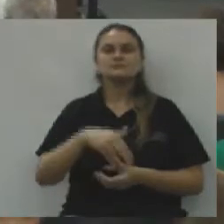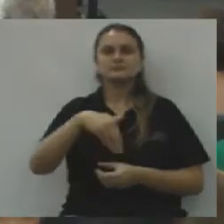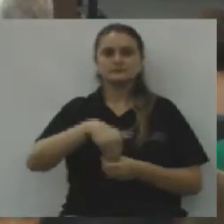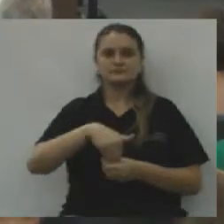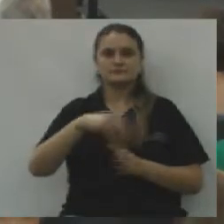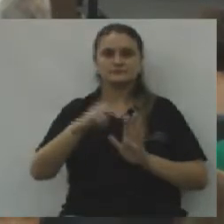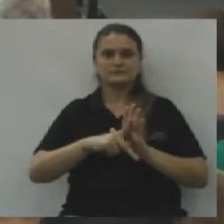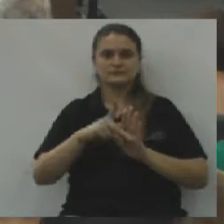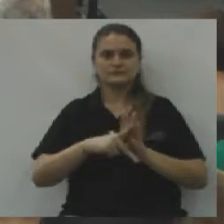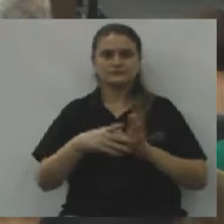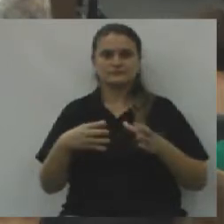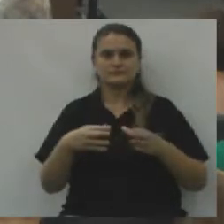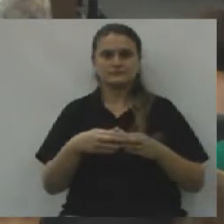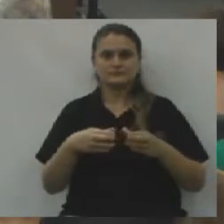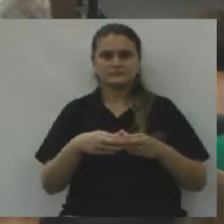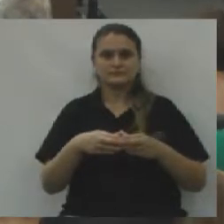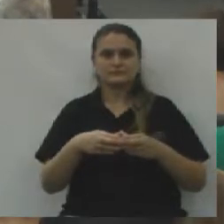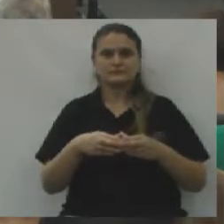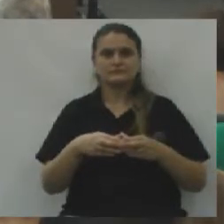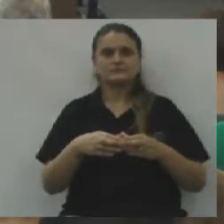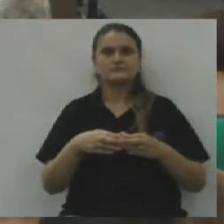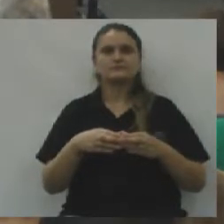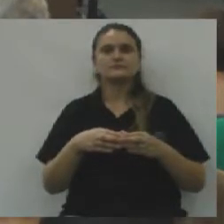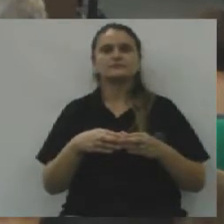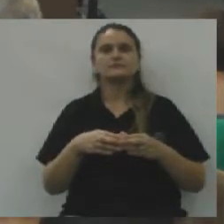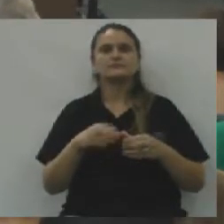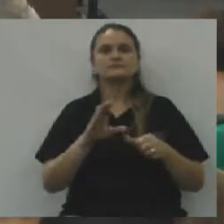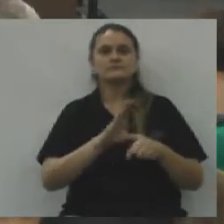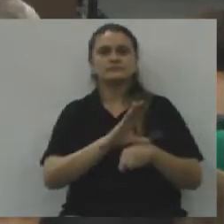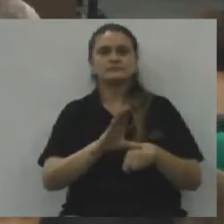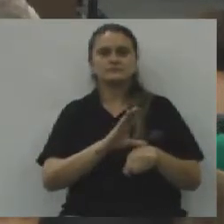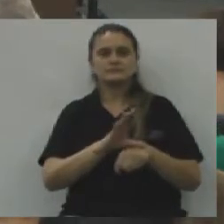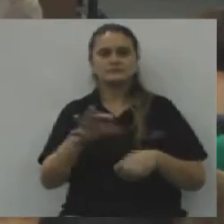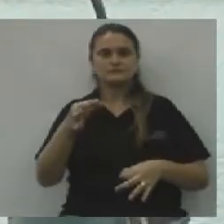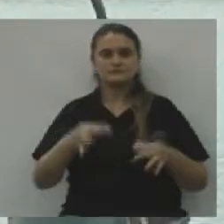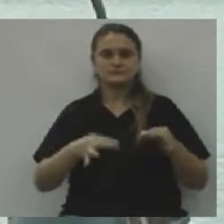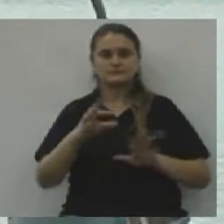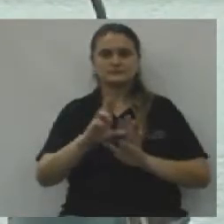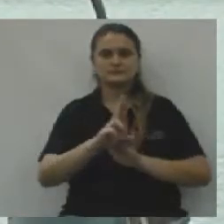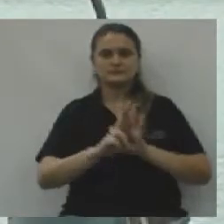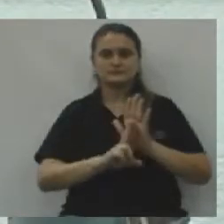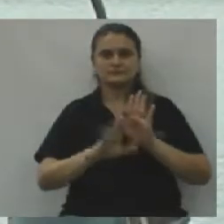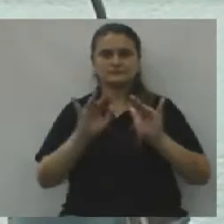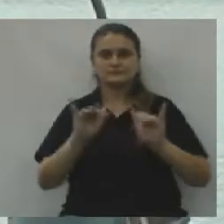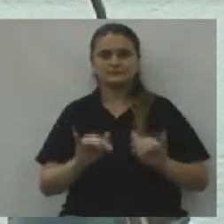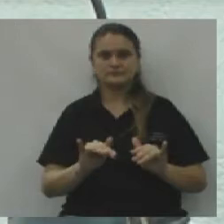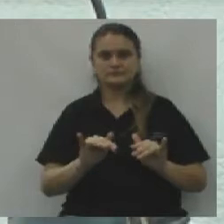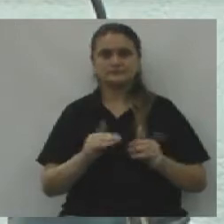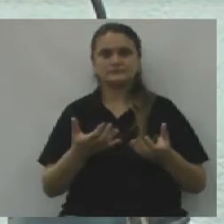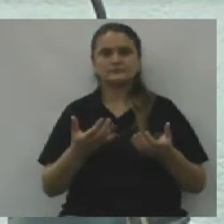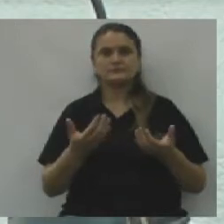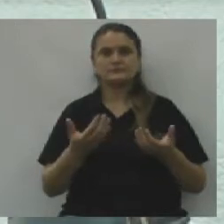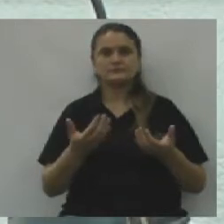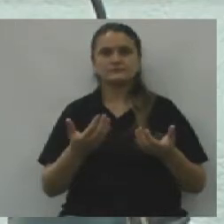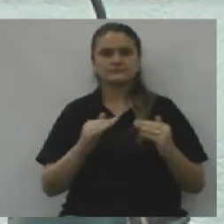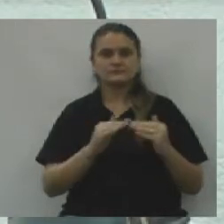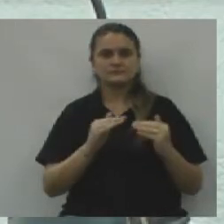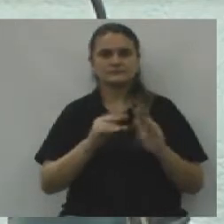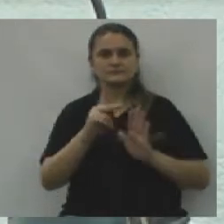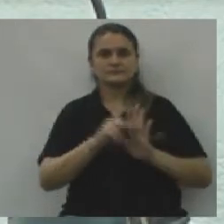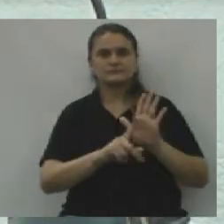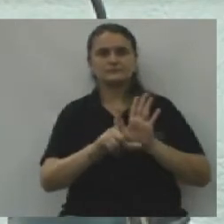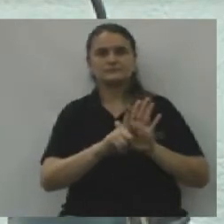Votação do parecer fundamentado da Comissão de Constituição, Justiça e Redação Final. Favorável ao projeto de